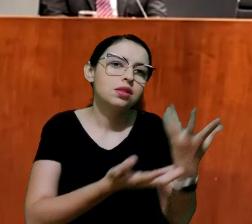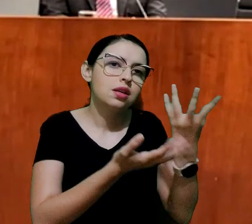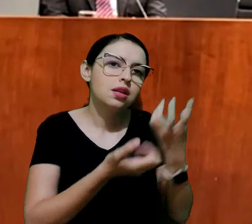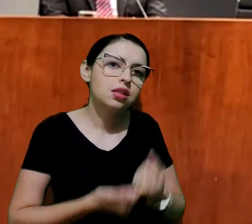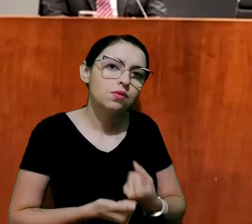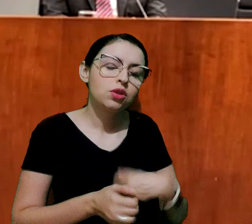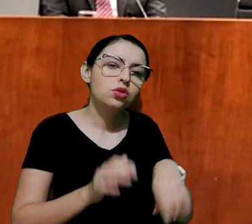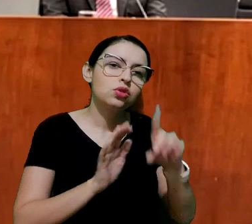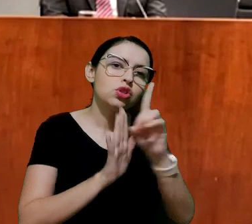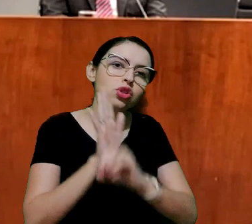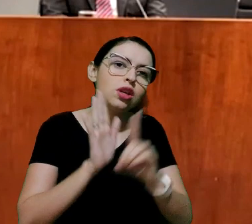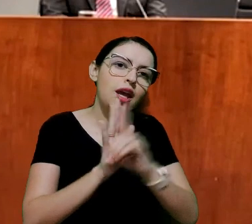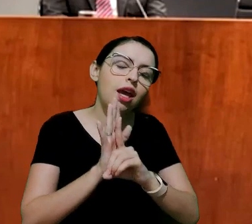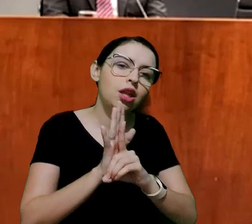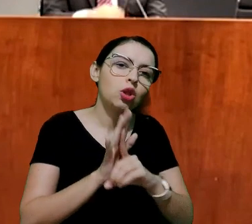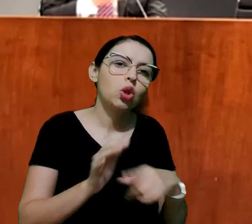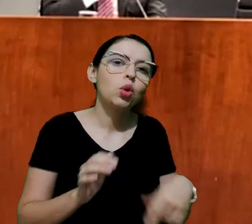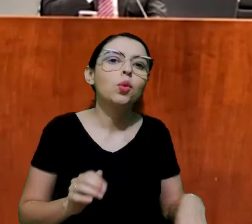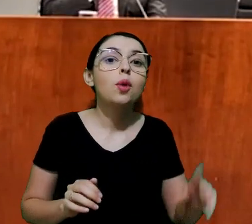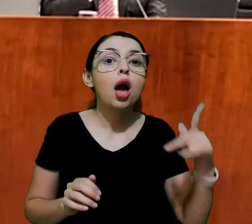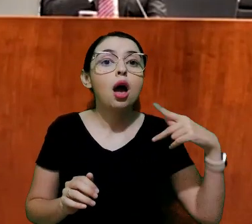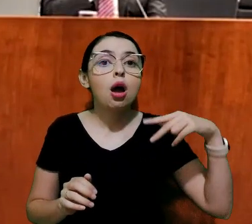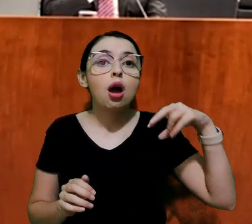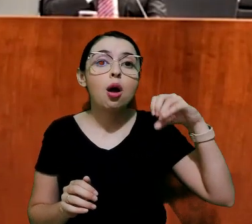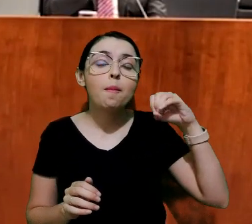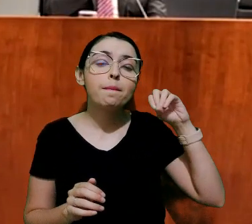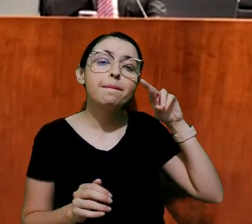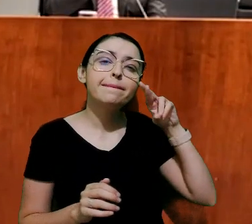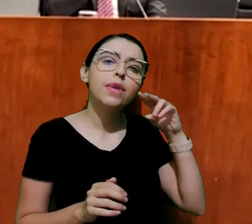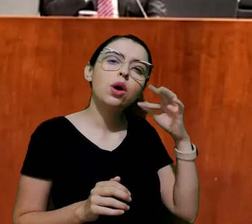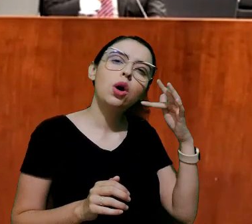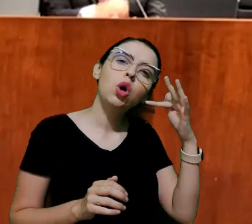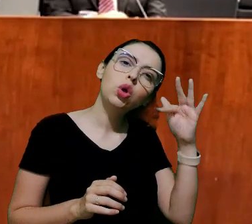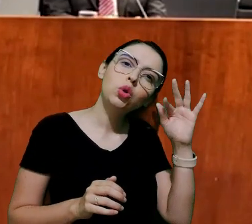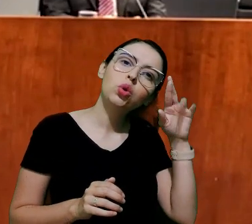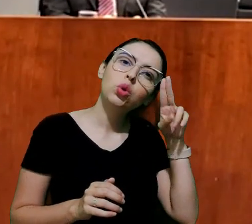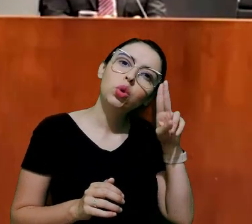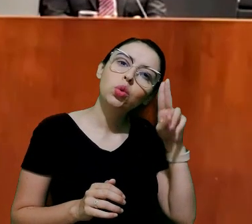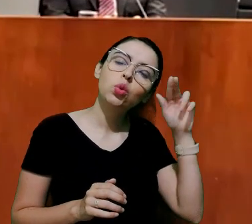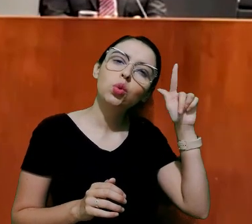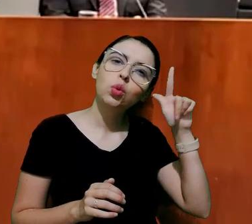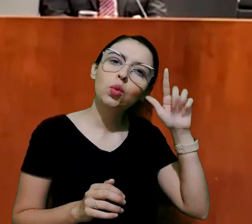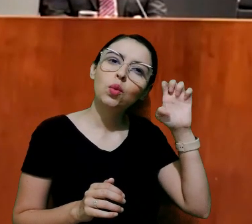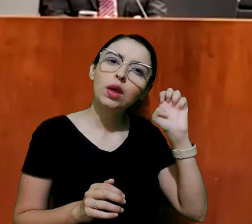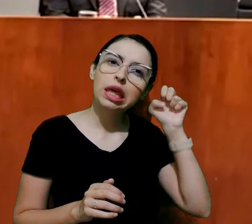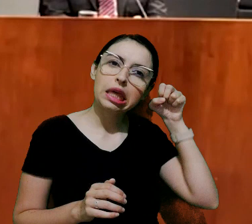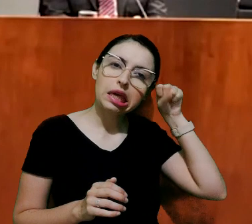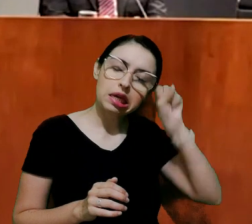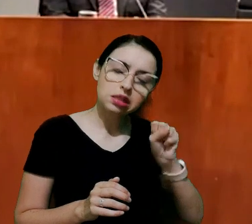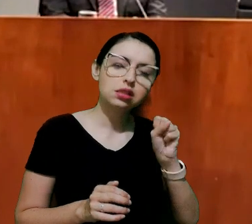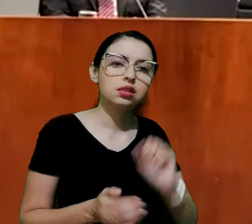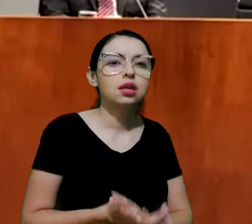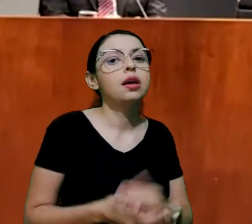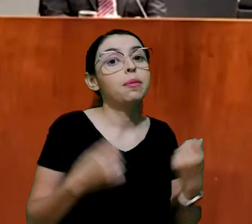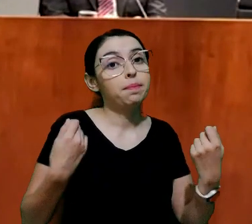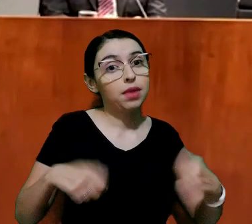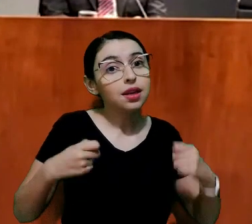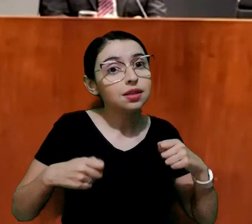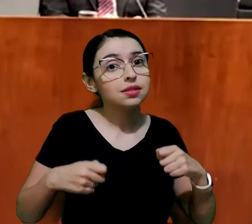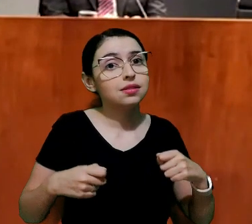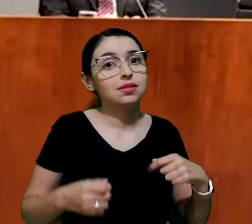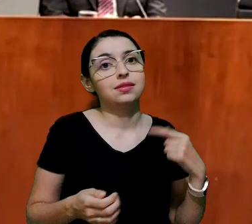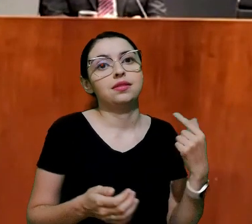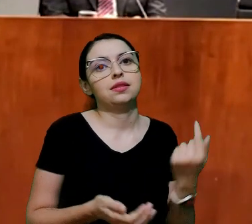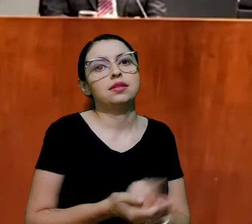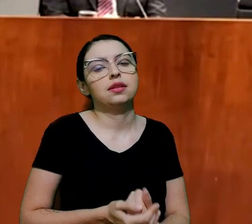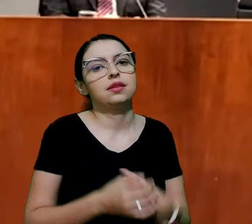direito português. Nós temos uma estrutura muito interessante, mas que, me parece, ela precisa ser revisitada,